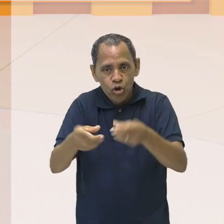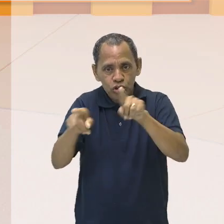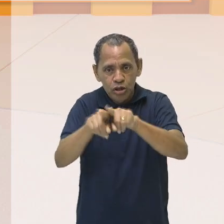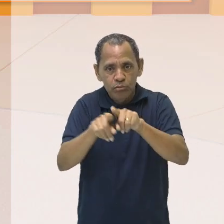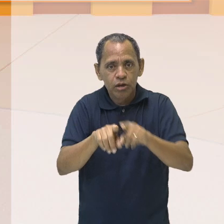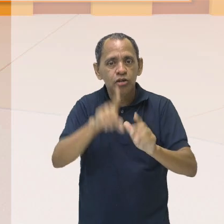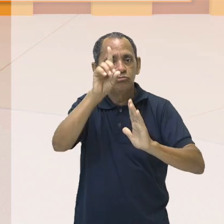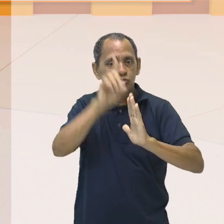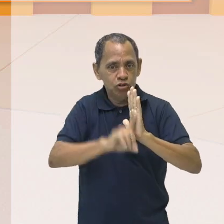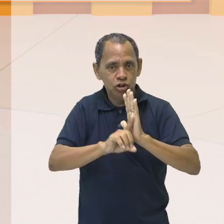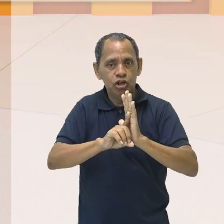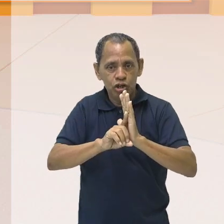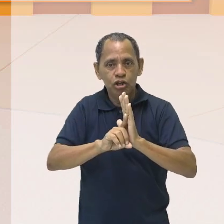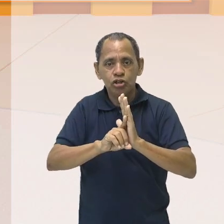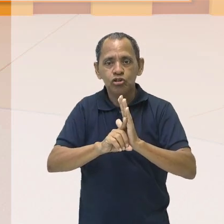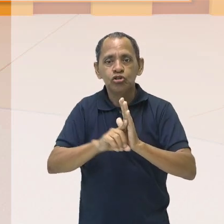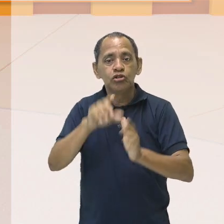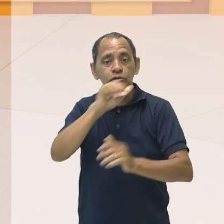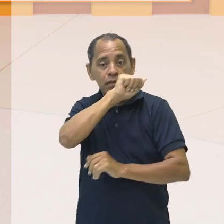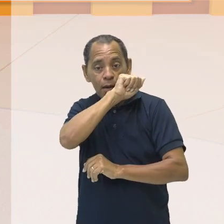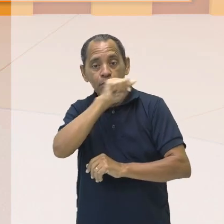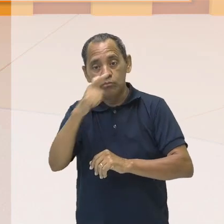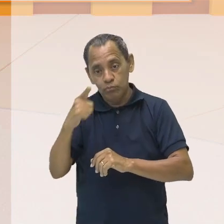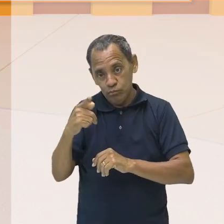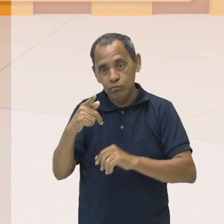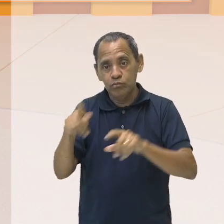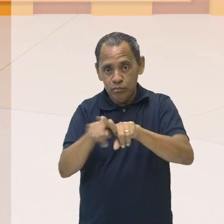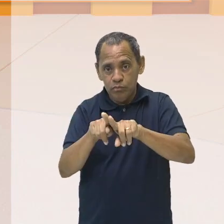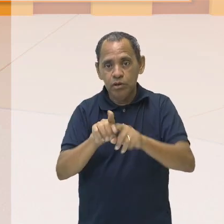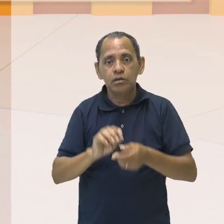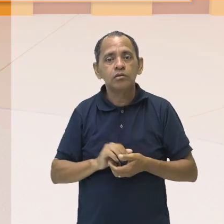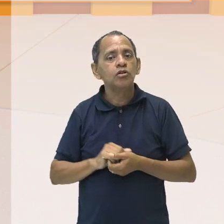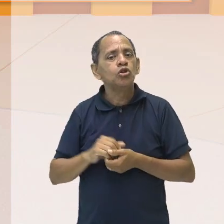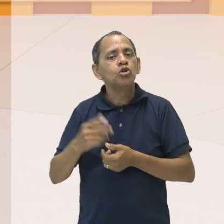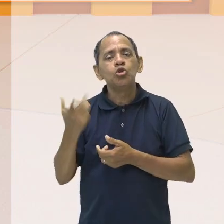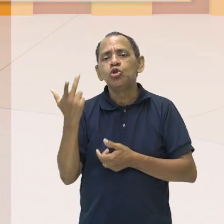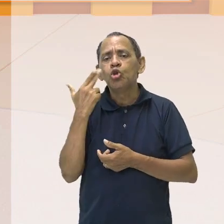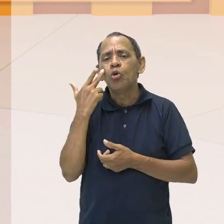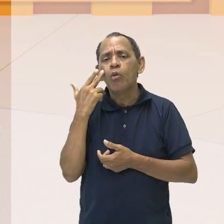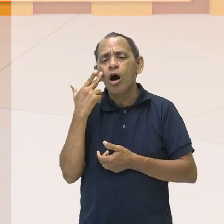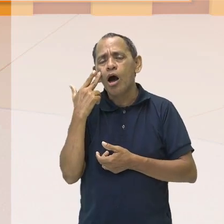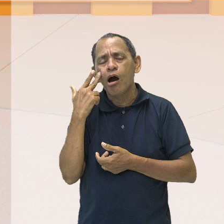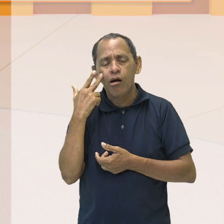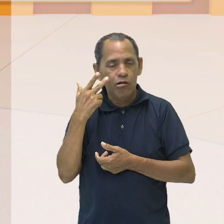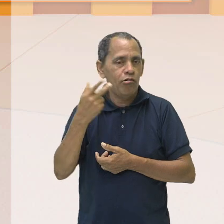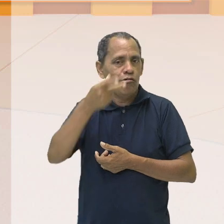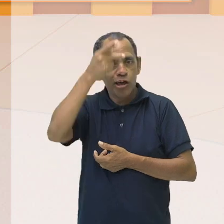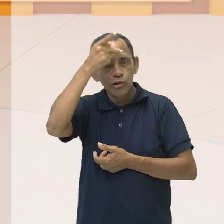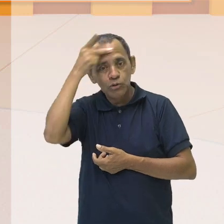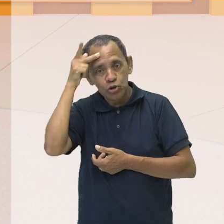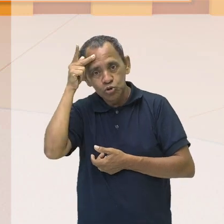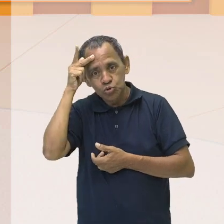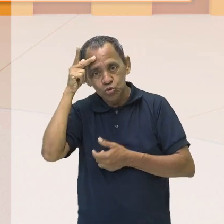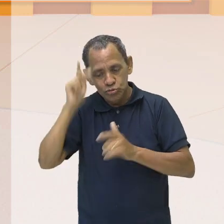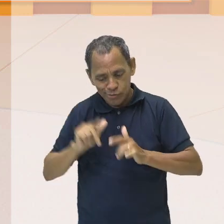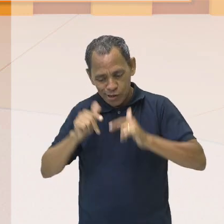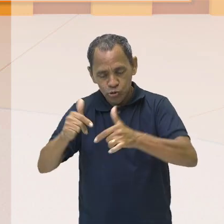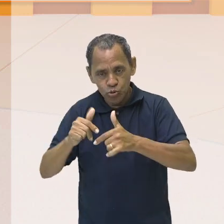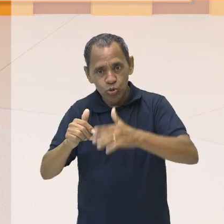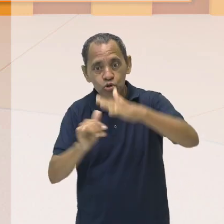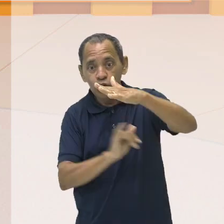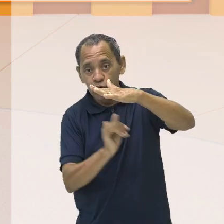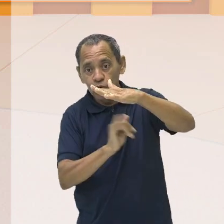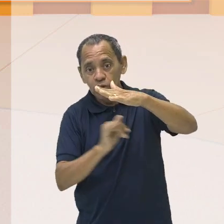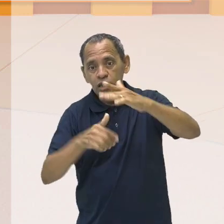direitos previdenciários. Então, é comum que pessoas que atuem na informalidade, elas